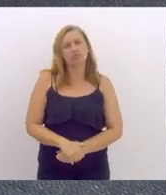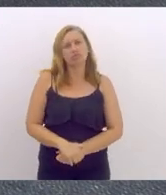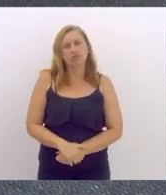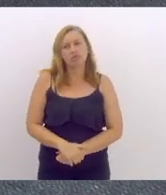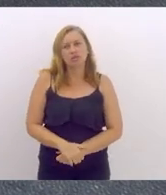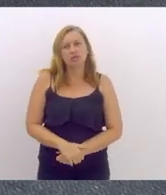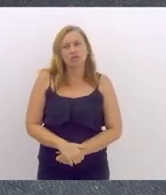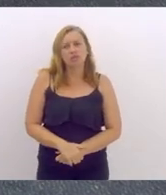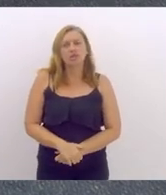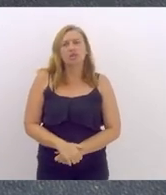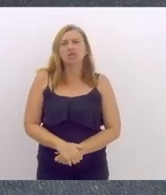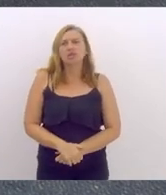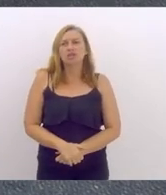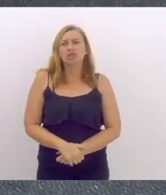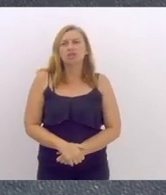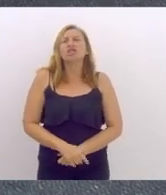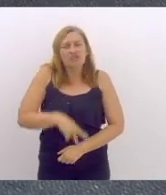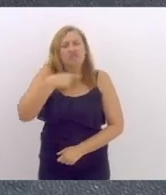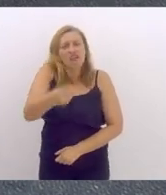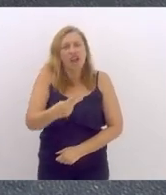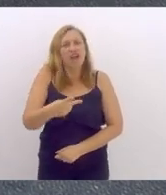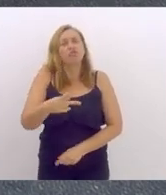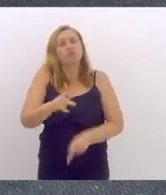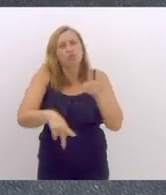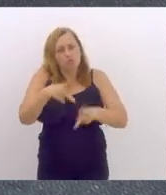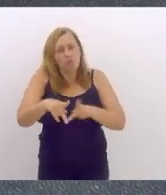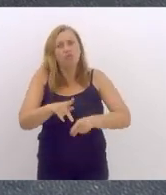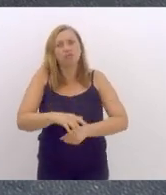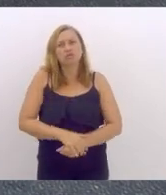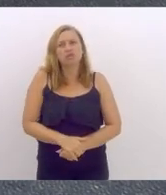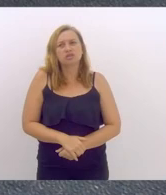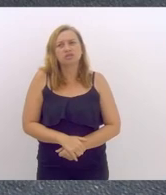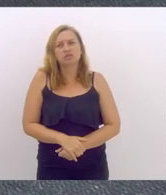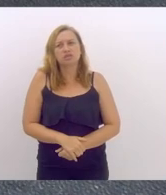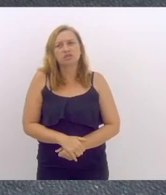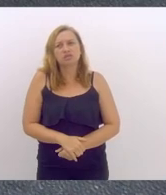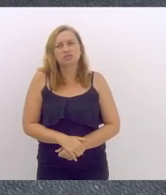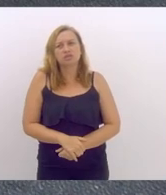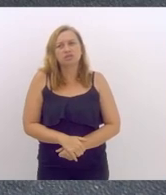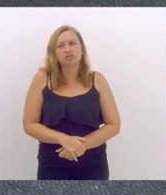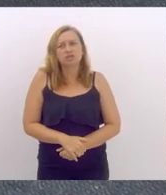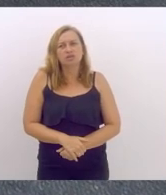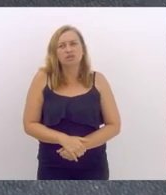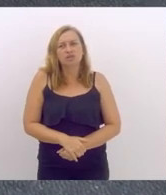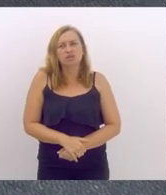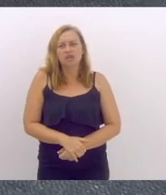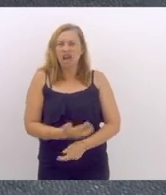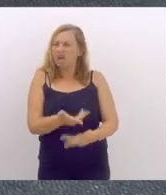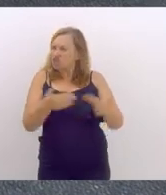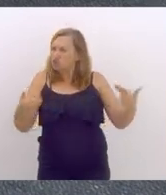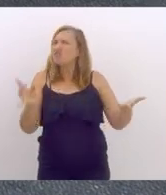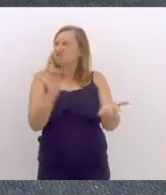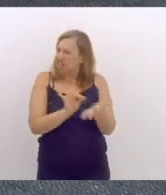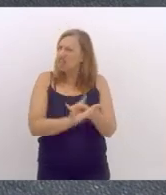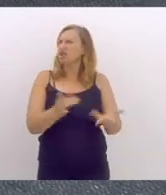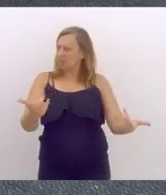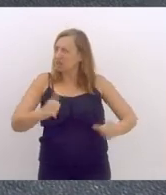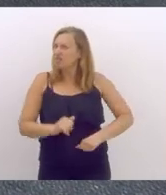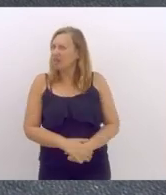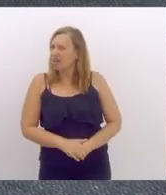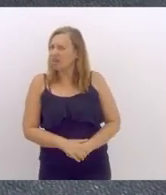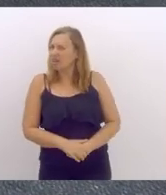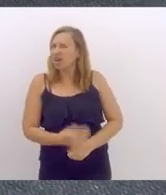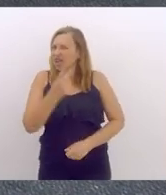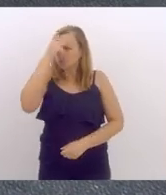isso daí tem que ser dito para a população não tá a população Será que as coisas realmente Será que